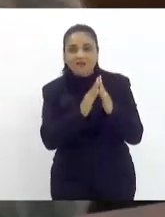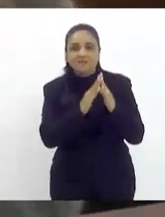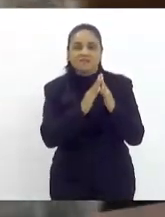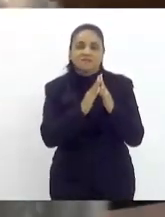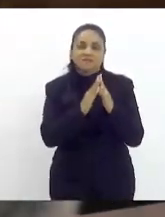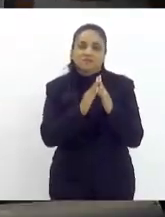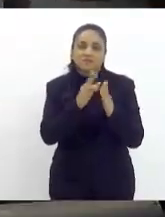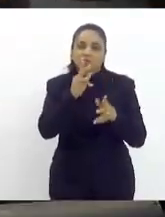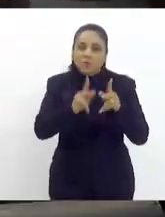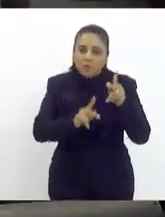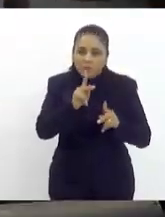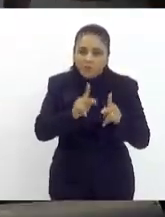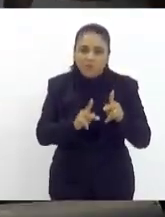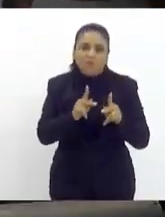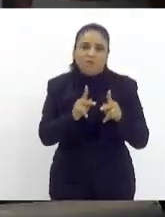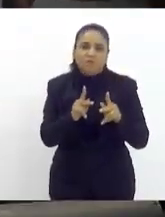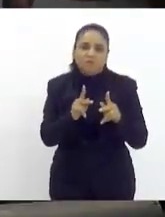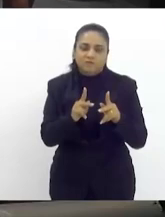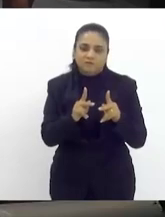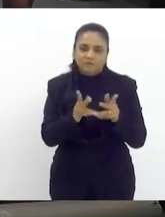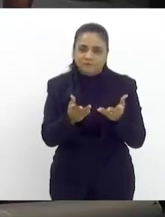Fluminense.